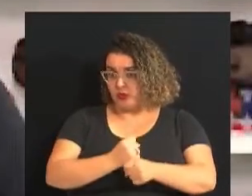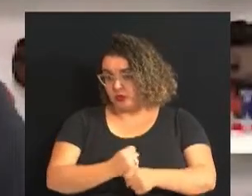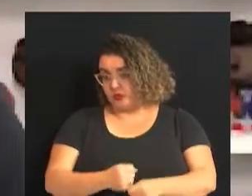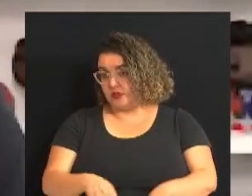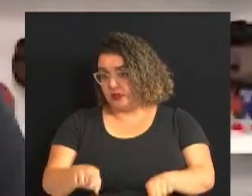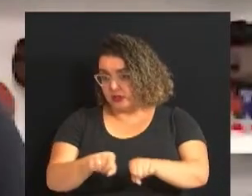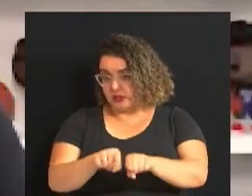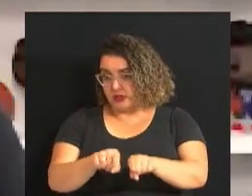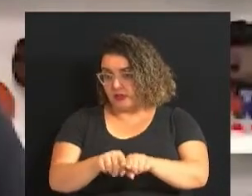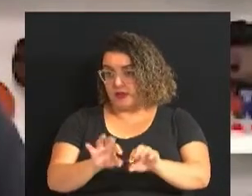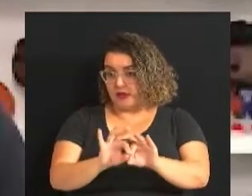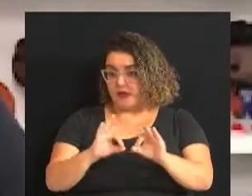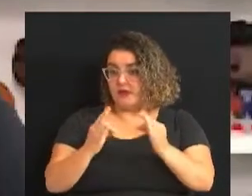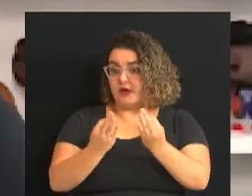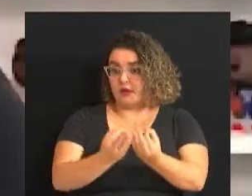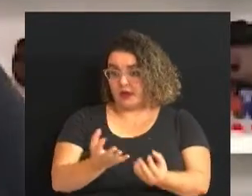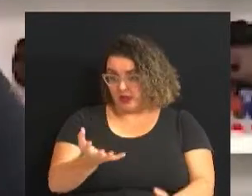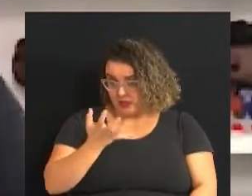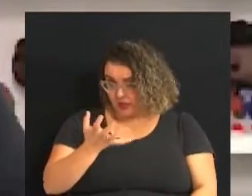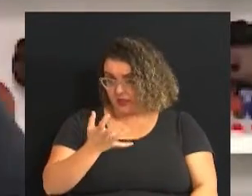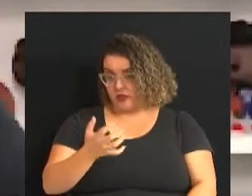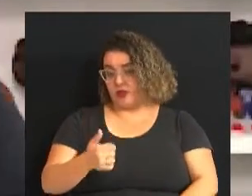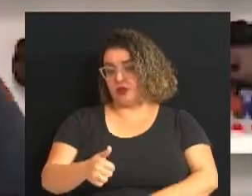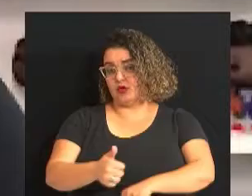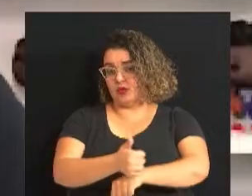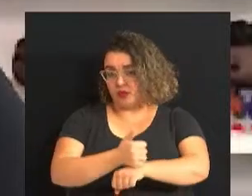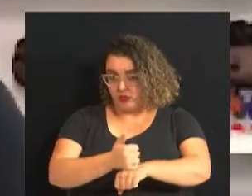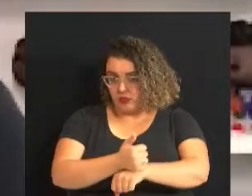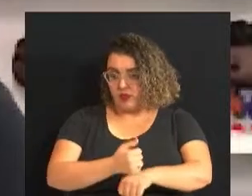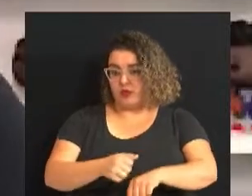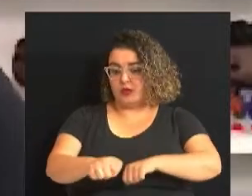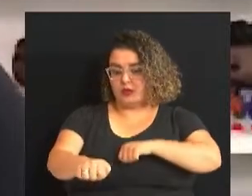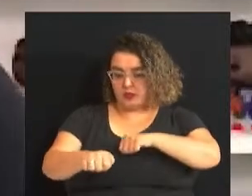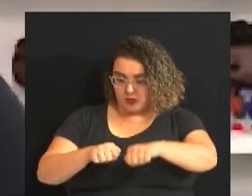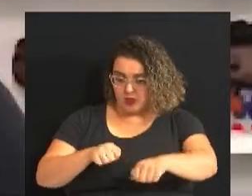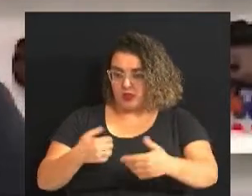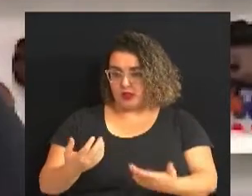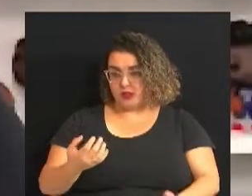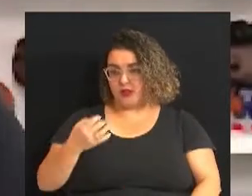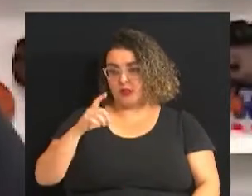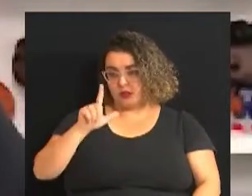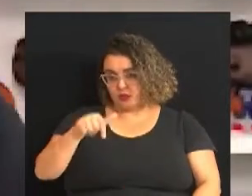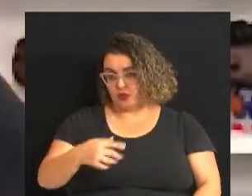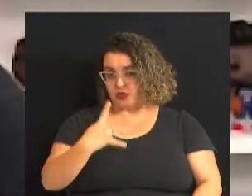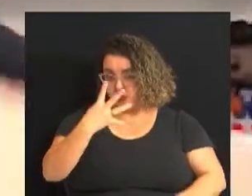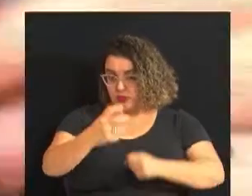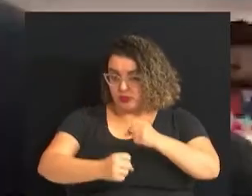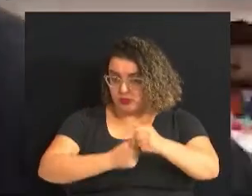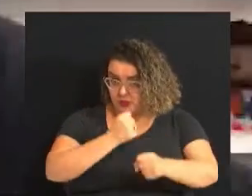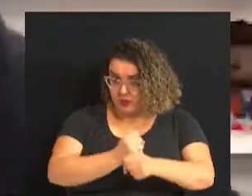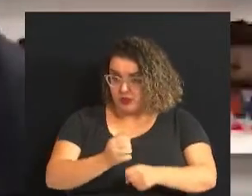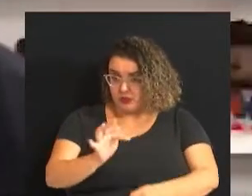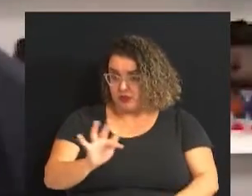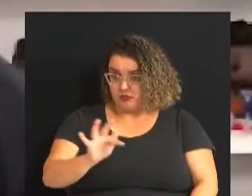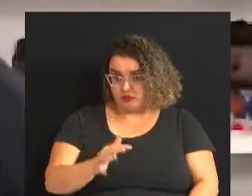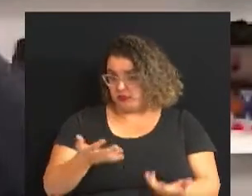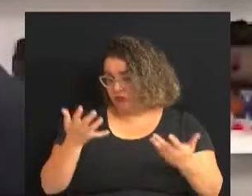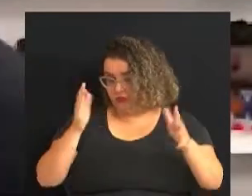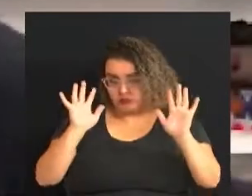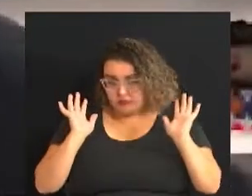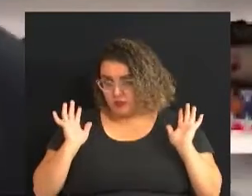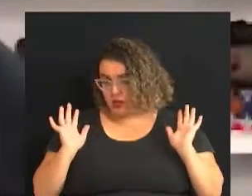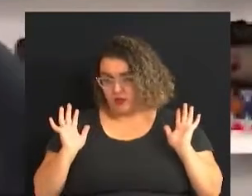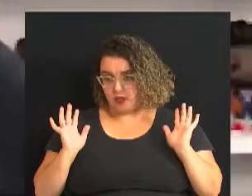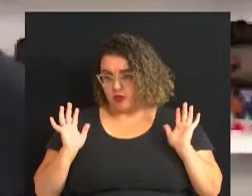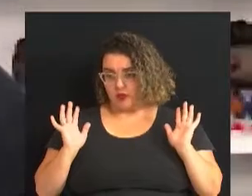as famílias querendo que os jogadores se formem para justamente caso, depois de 4 anos de universitário, caso o cara não estoure, não se torne